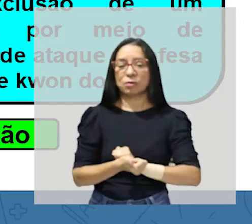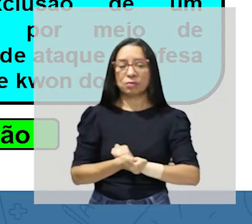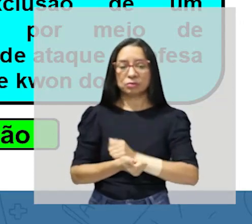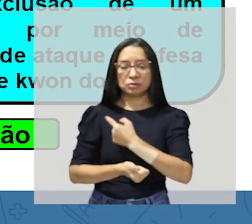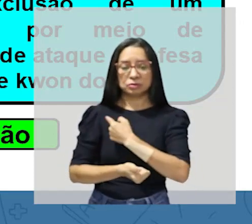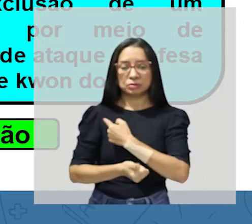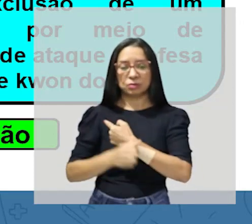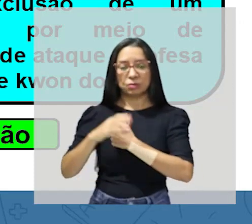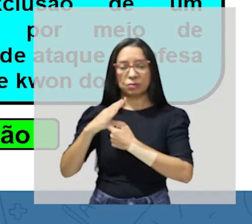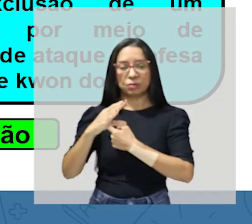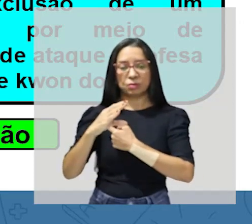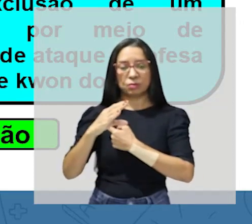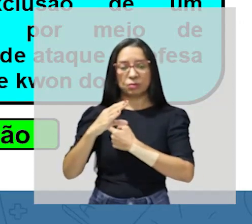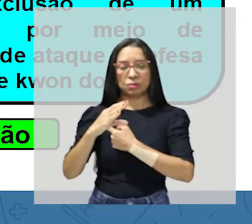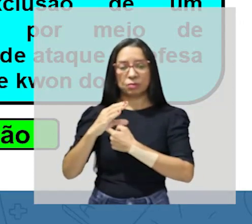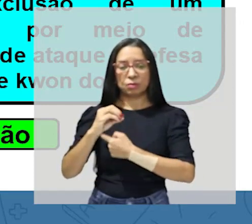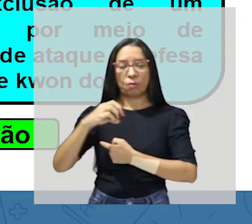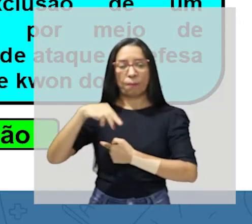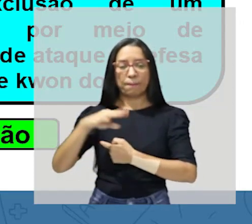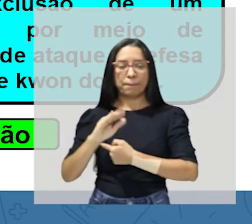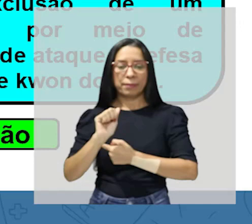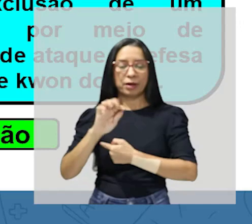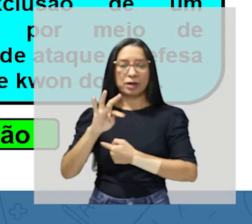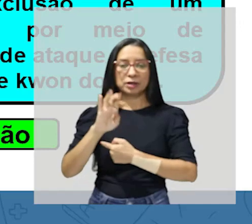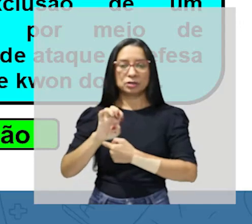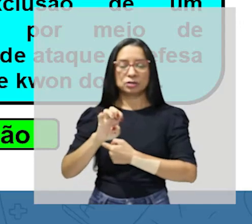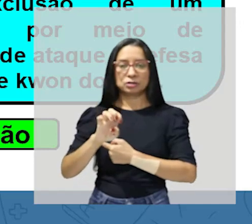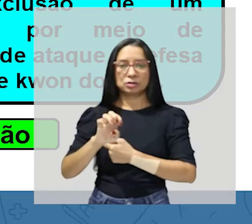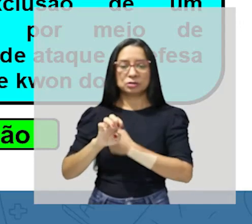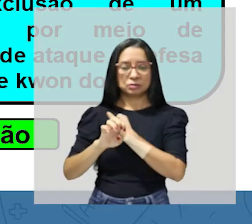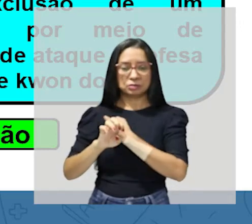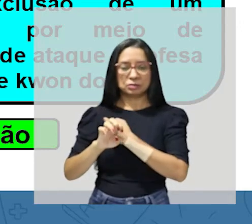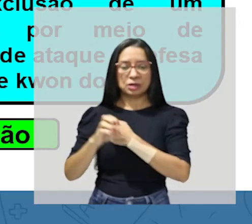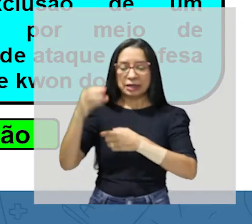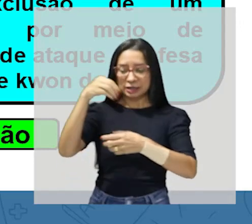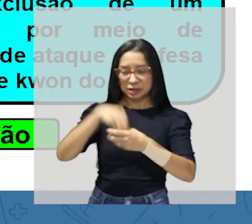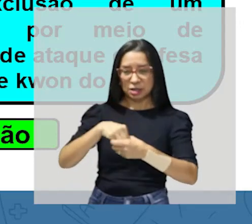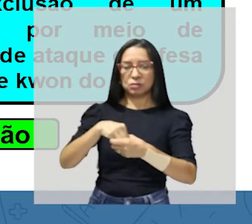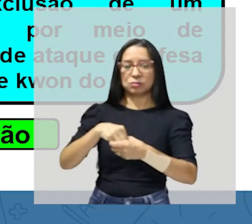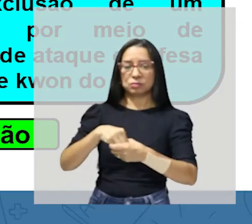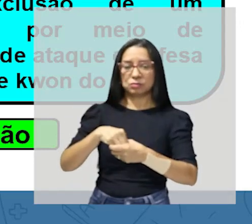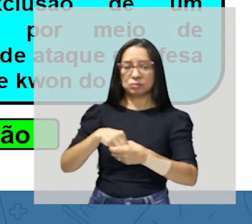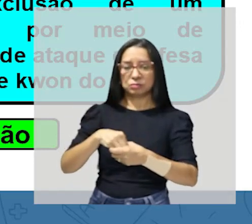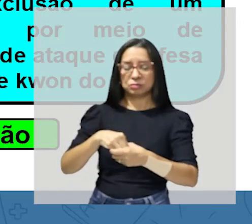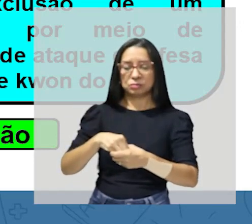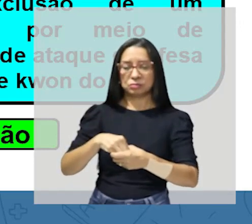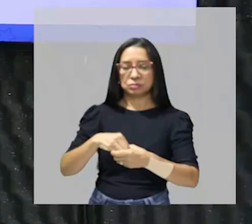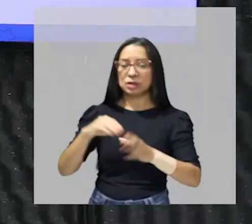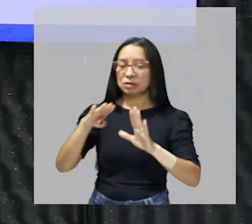o esporte de combate, que as lutas estão enquadradas dentro dessa modalidade.